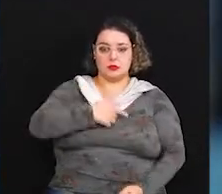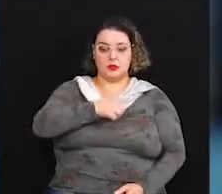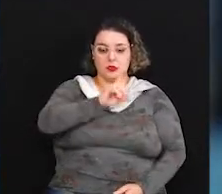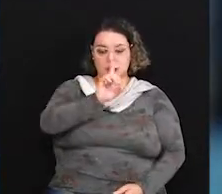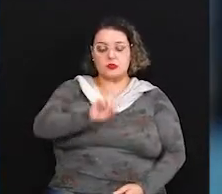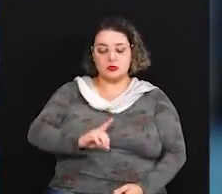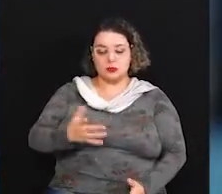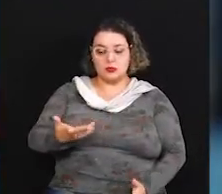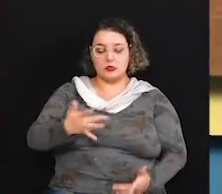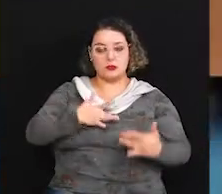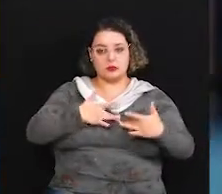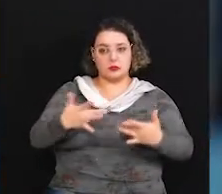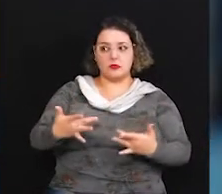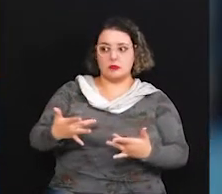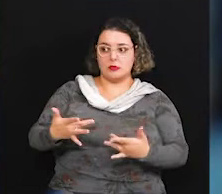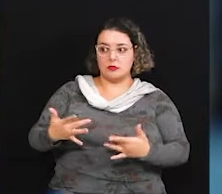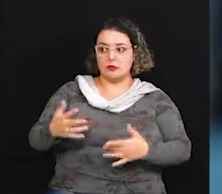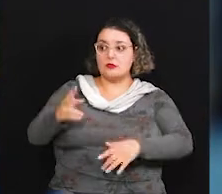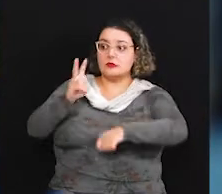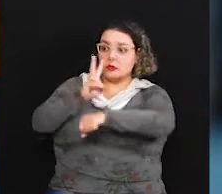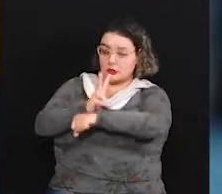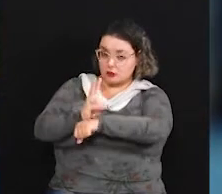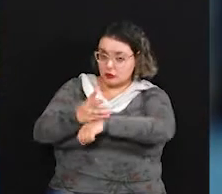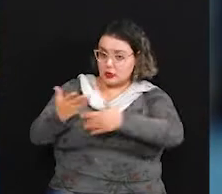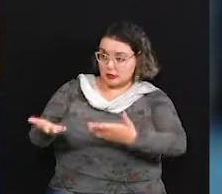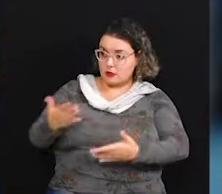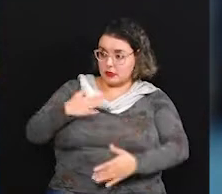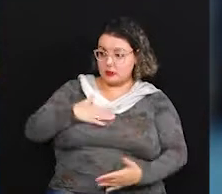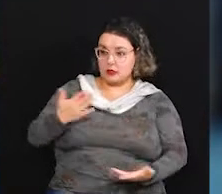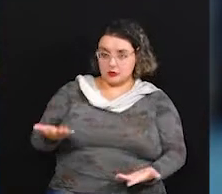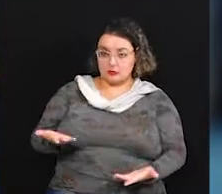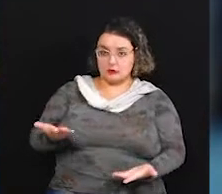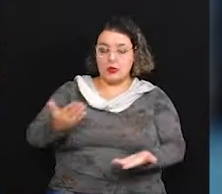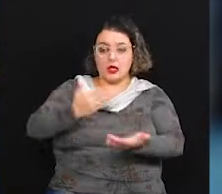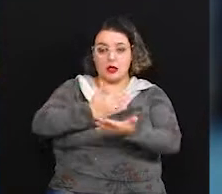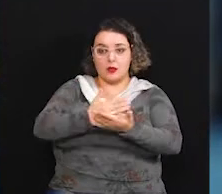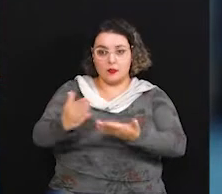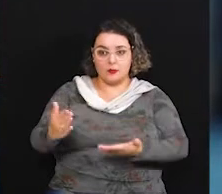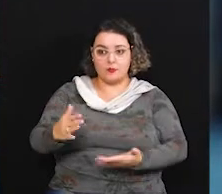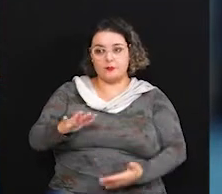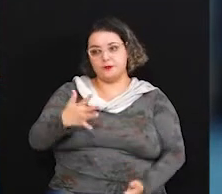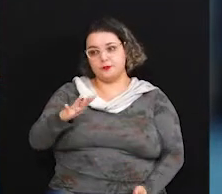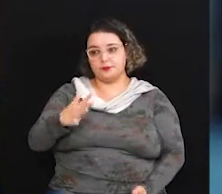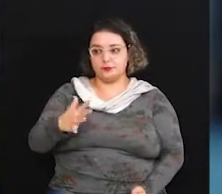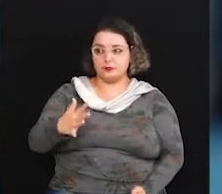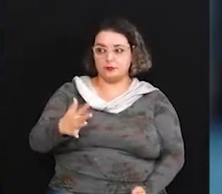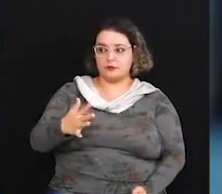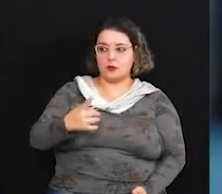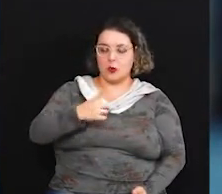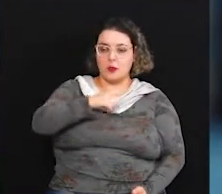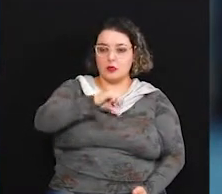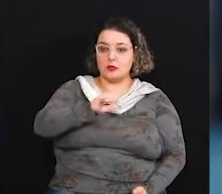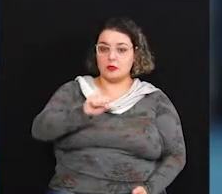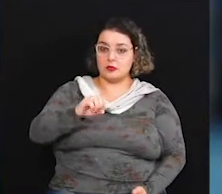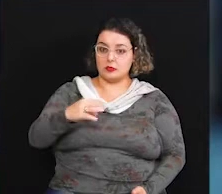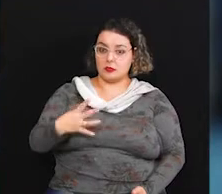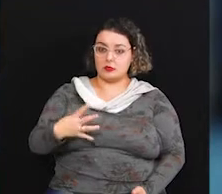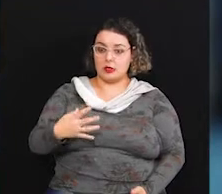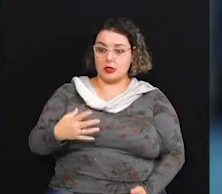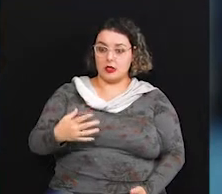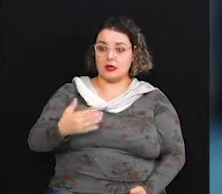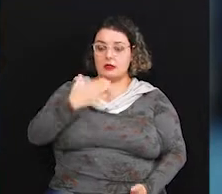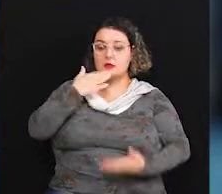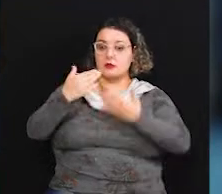voluntários, falou, escuta, você vai tomar conta para mim. E assim começou, lá ainda. Só que aí teve uma demanda